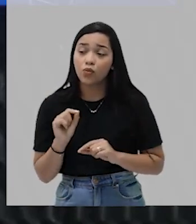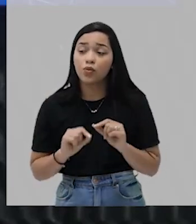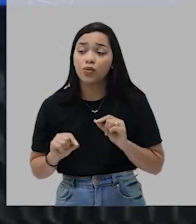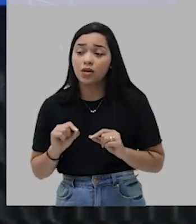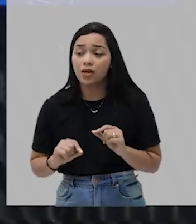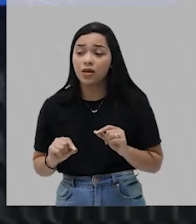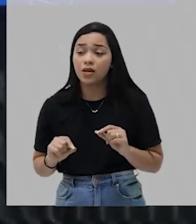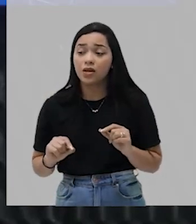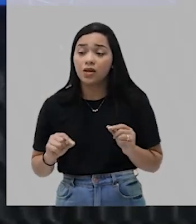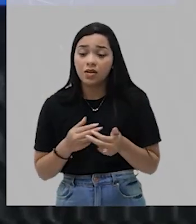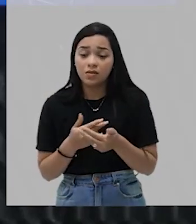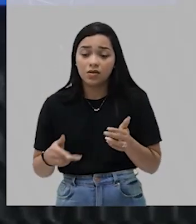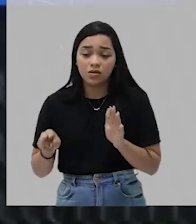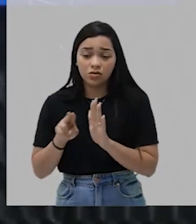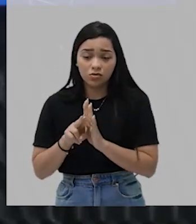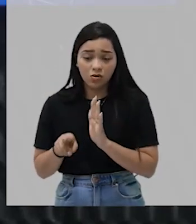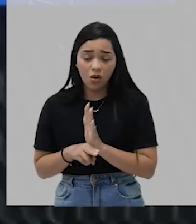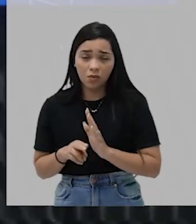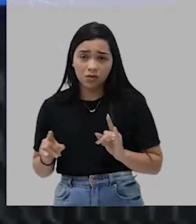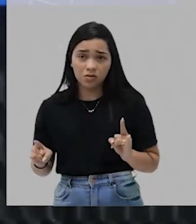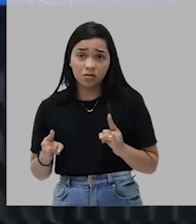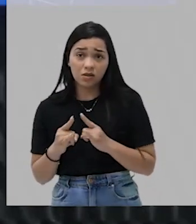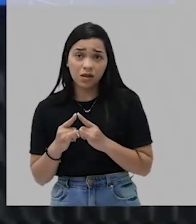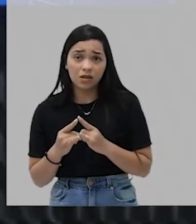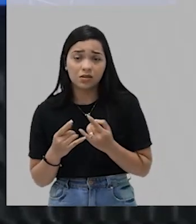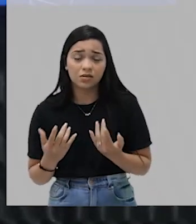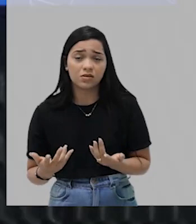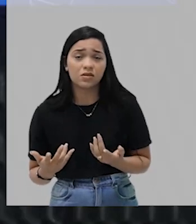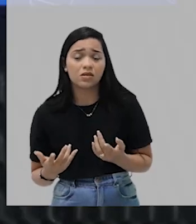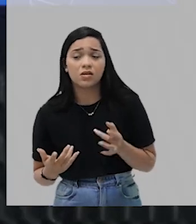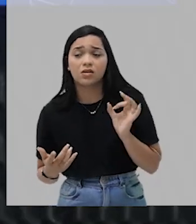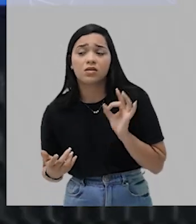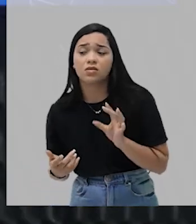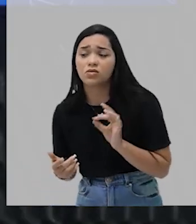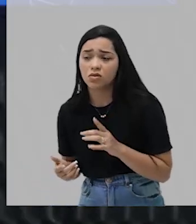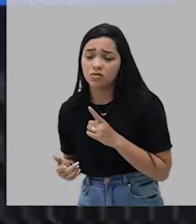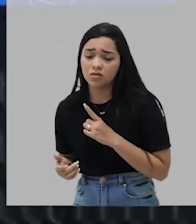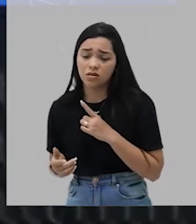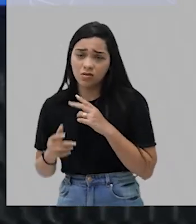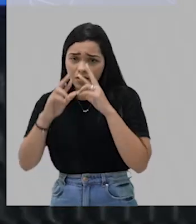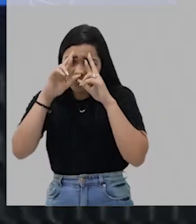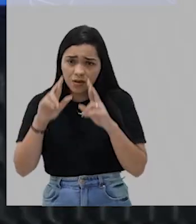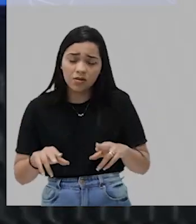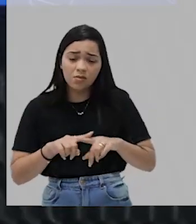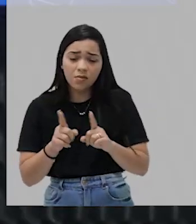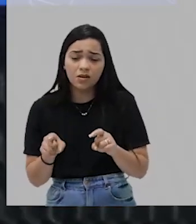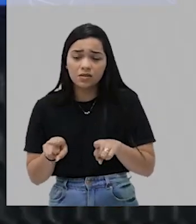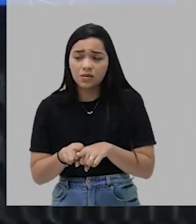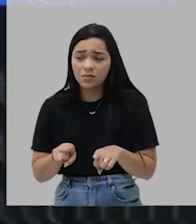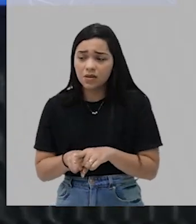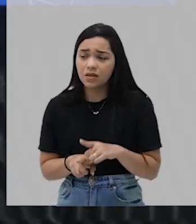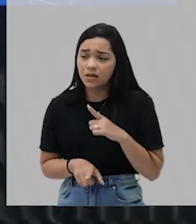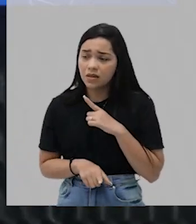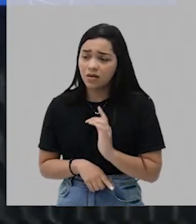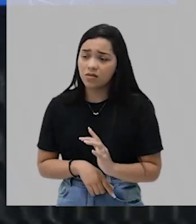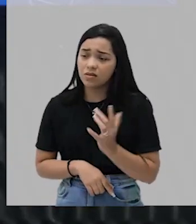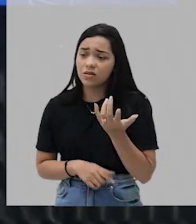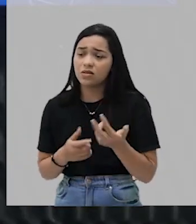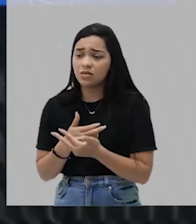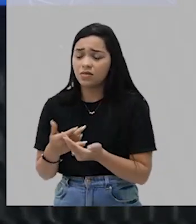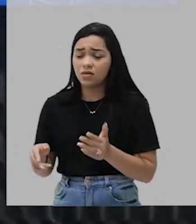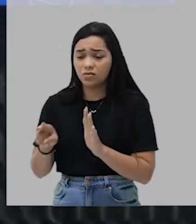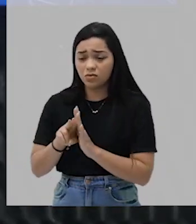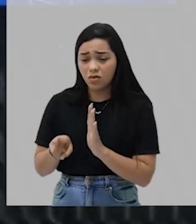que essas normas constitucionais, não só se tenha o respeito, mas se faça cumprir essas